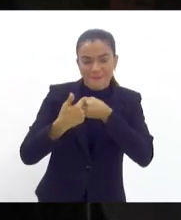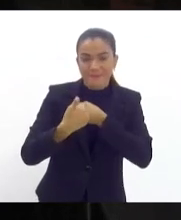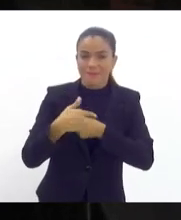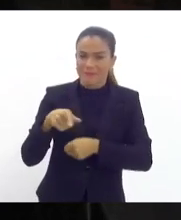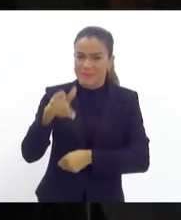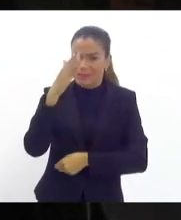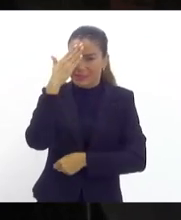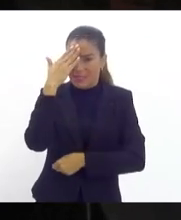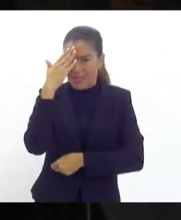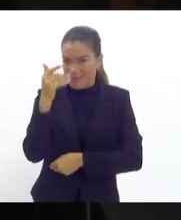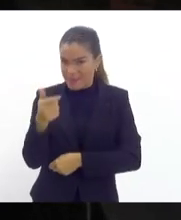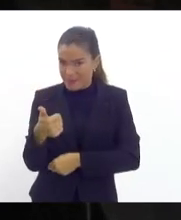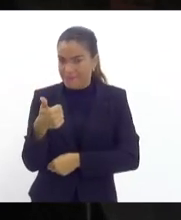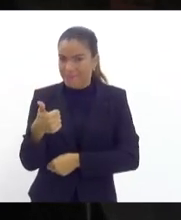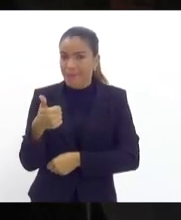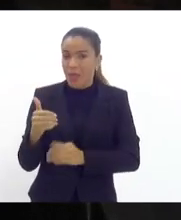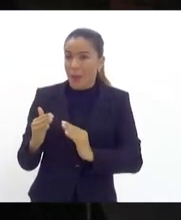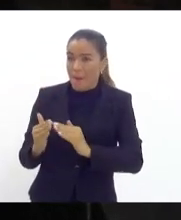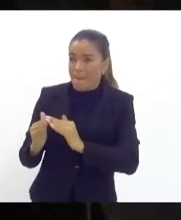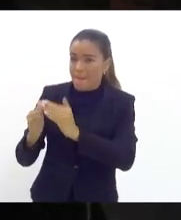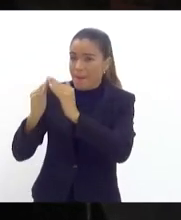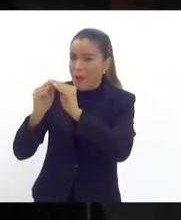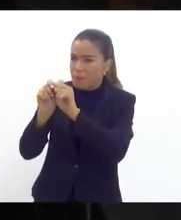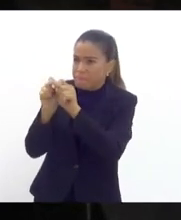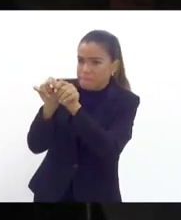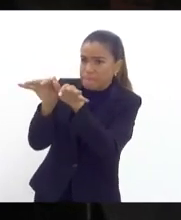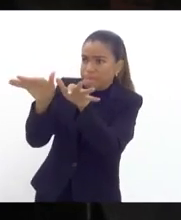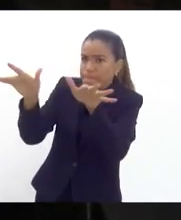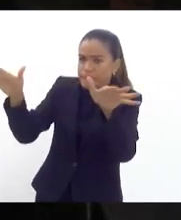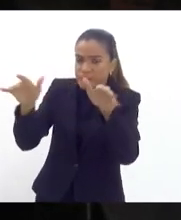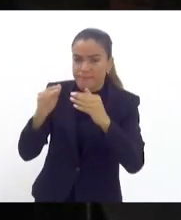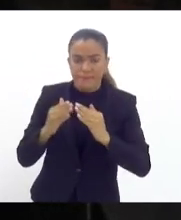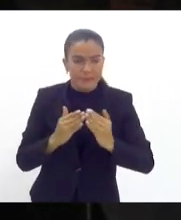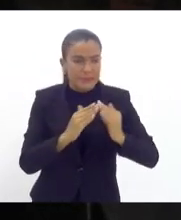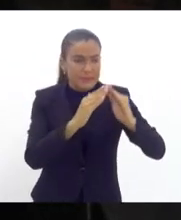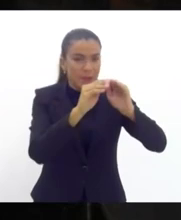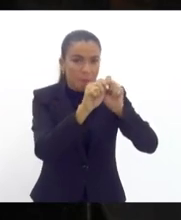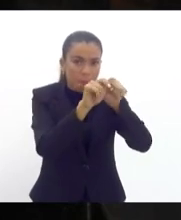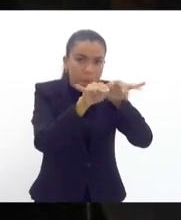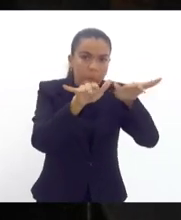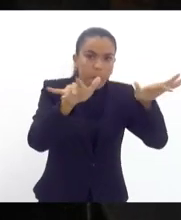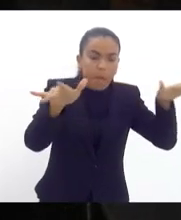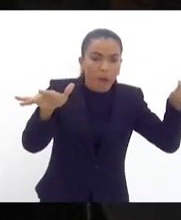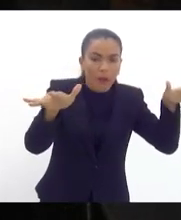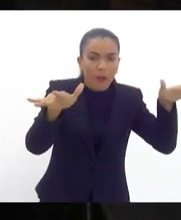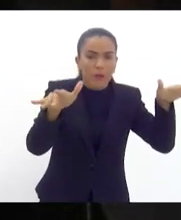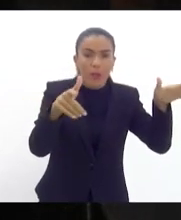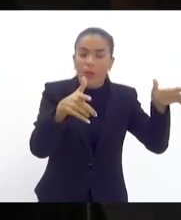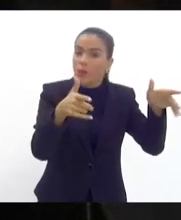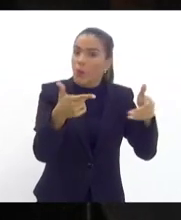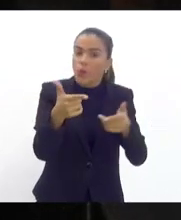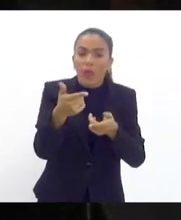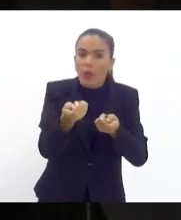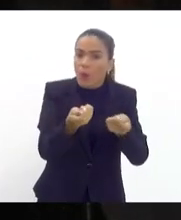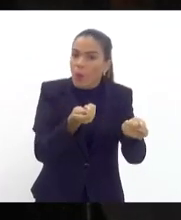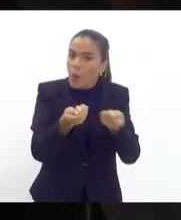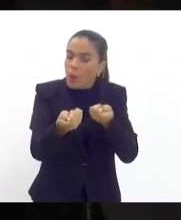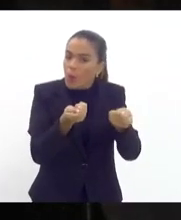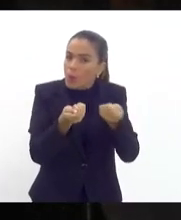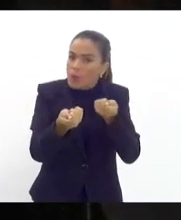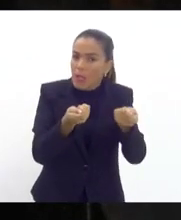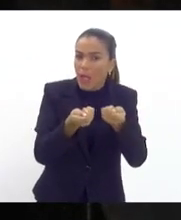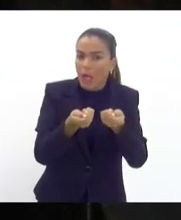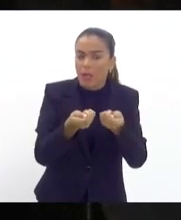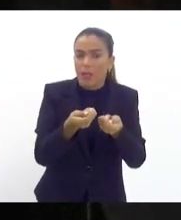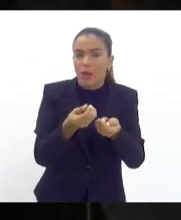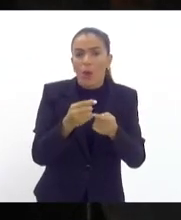que as comunidades ali crescem de maneira desenfreada desordenada sem qualquer tipo de ordenamento